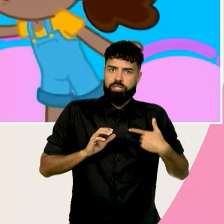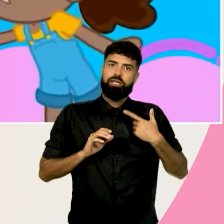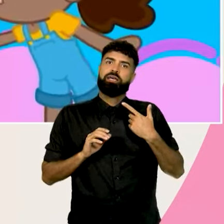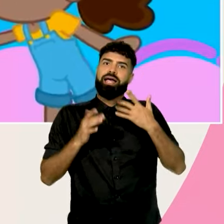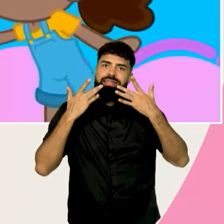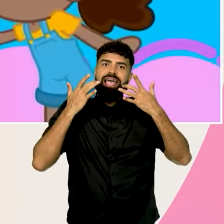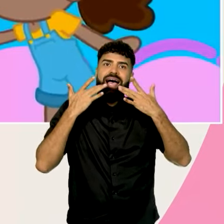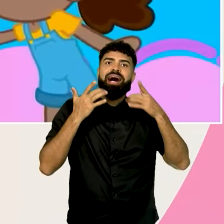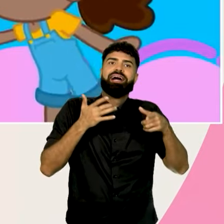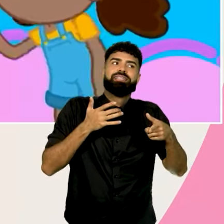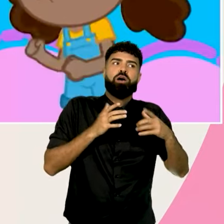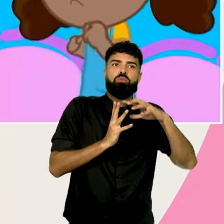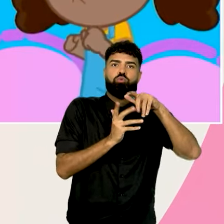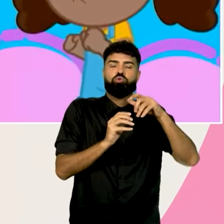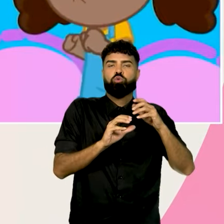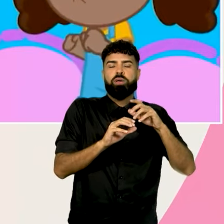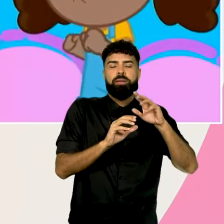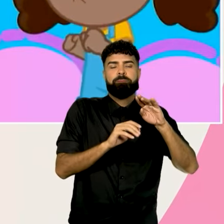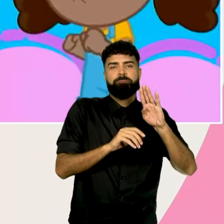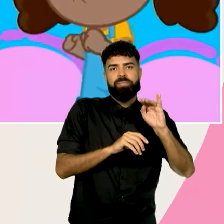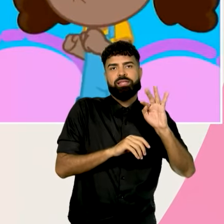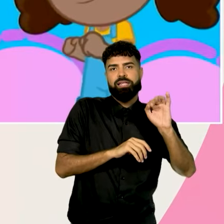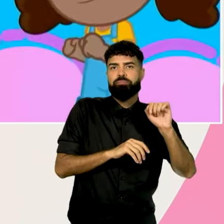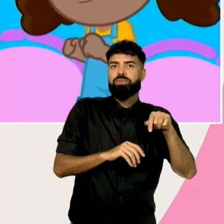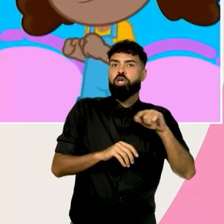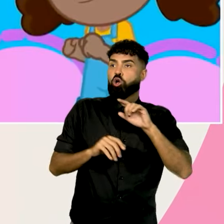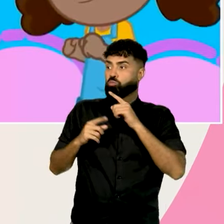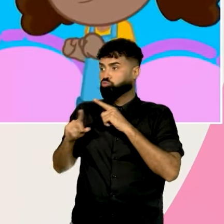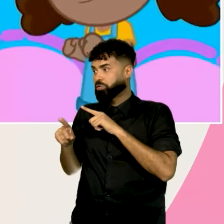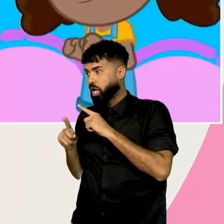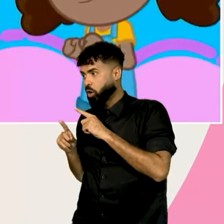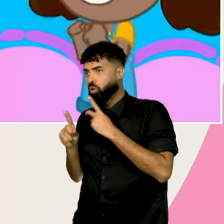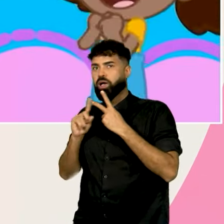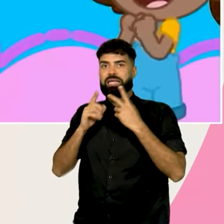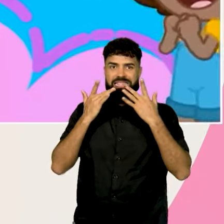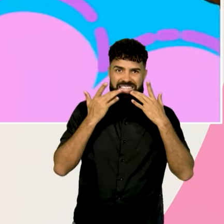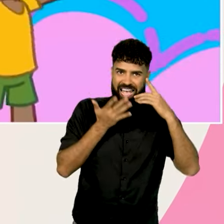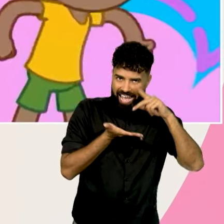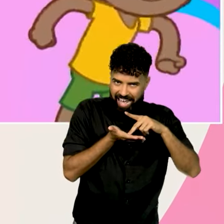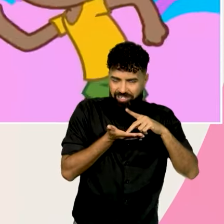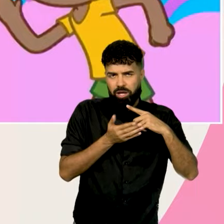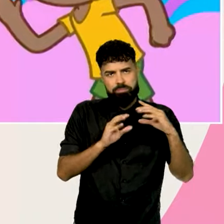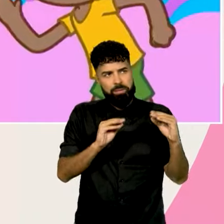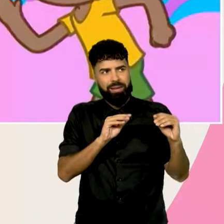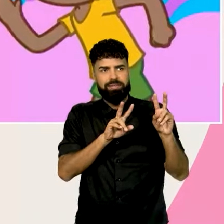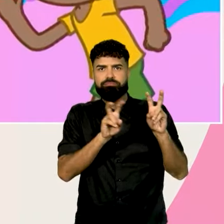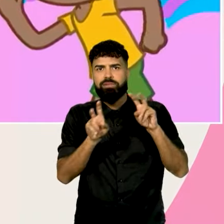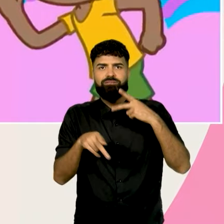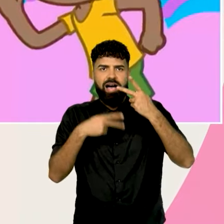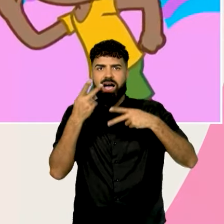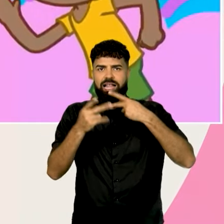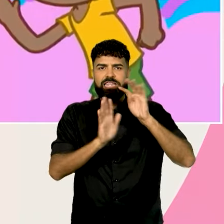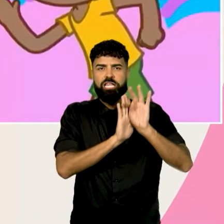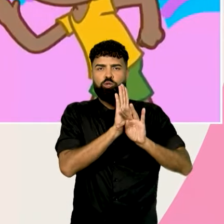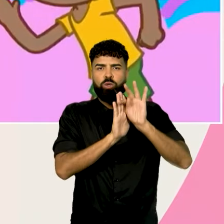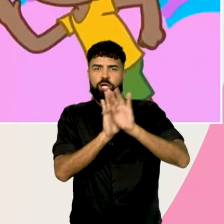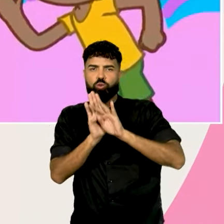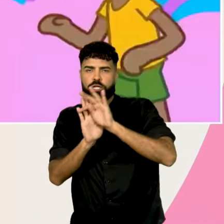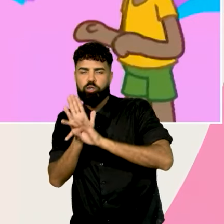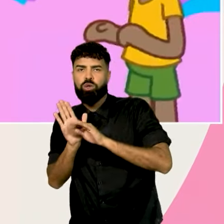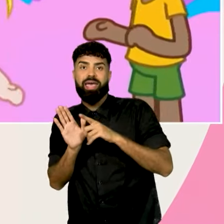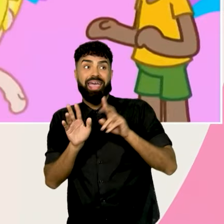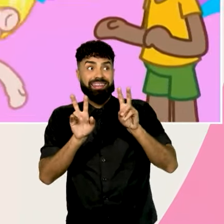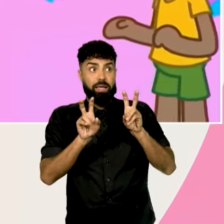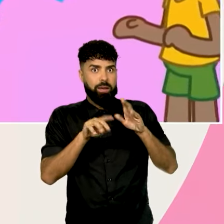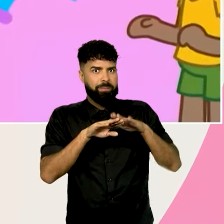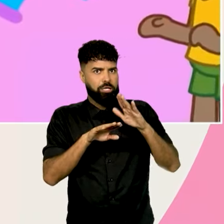Diferente do clipe musical. E aí, nessa série, a gente fala de temas, consegue falar de temas um pouquinho mais